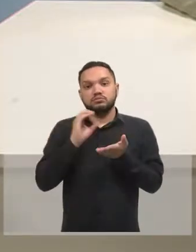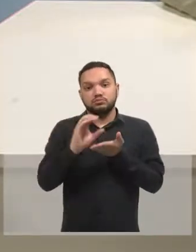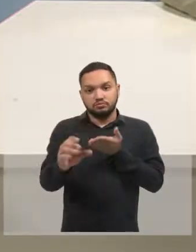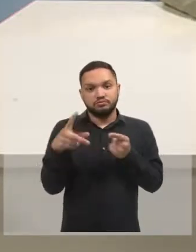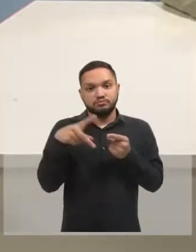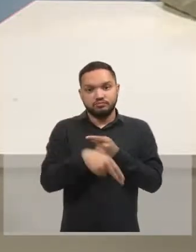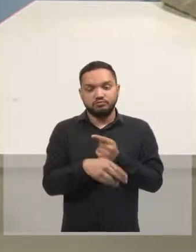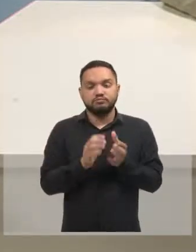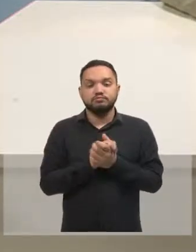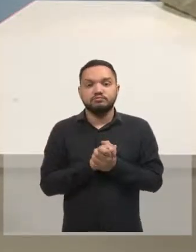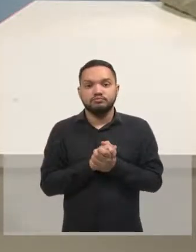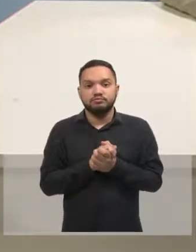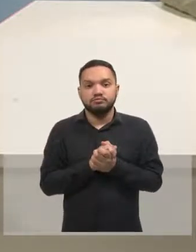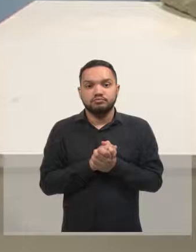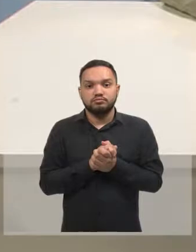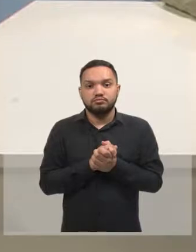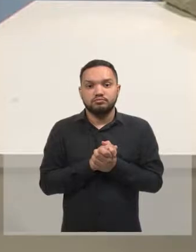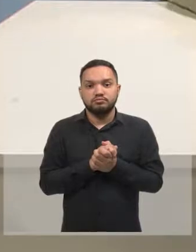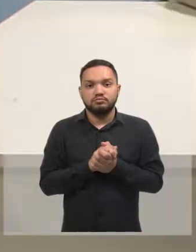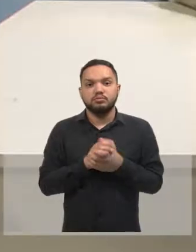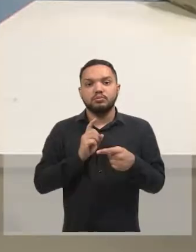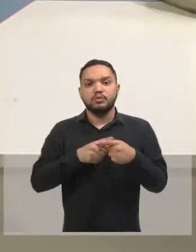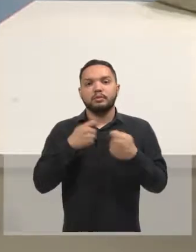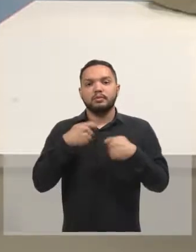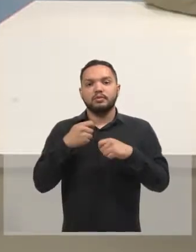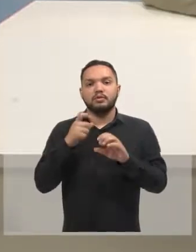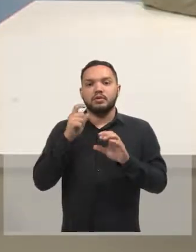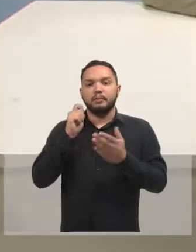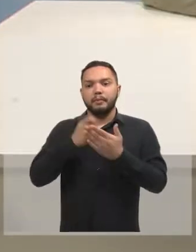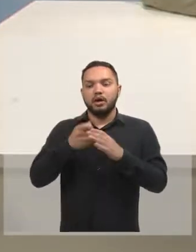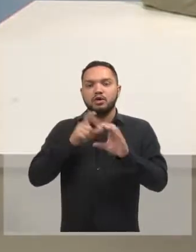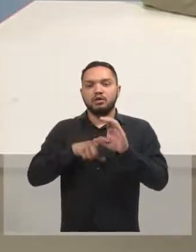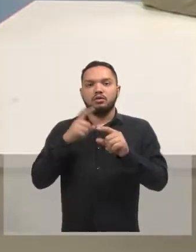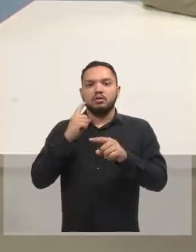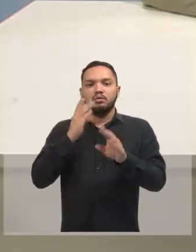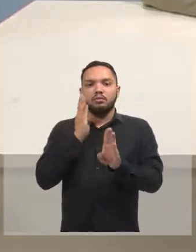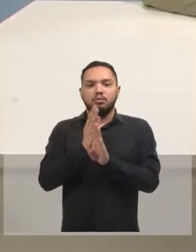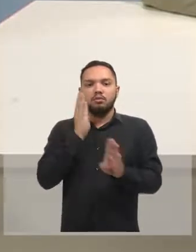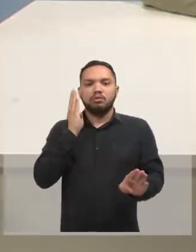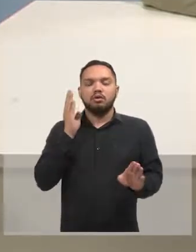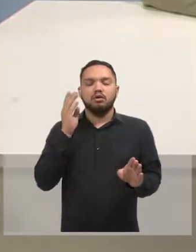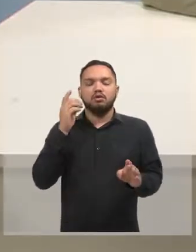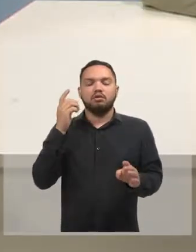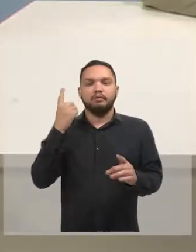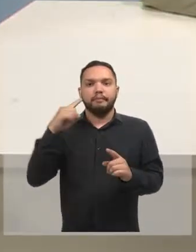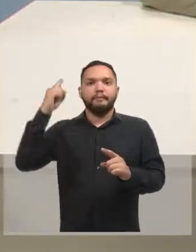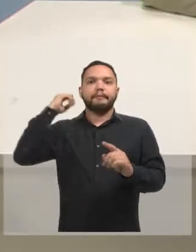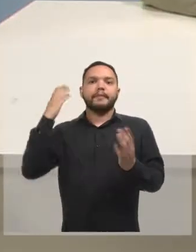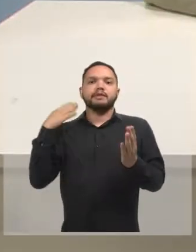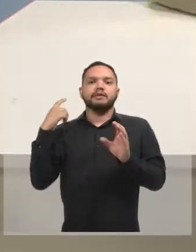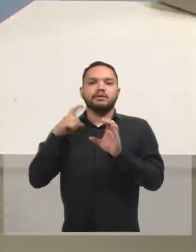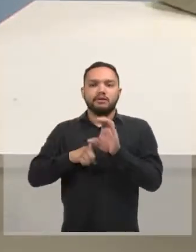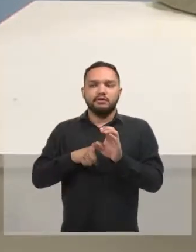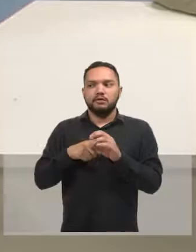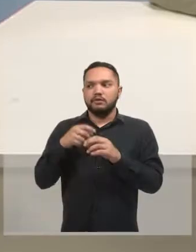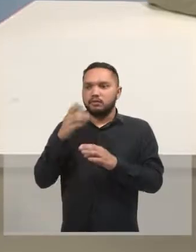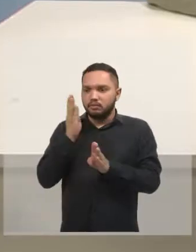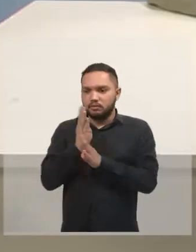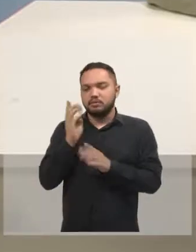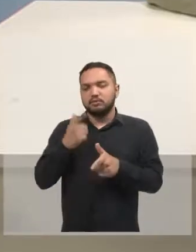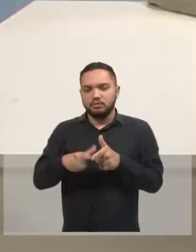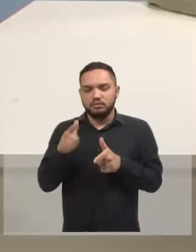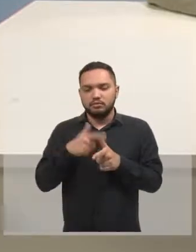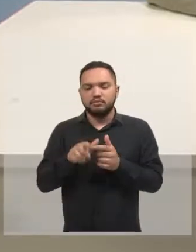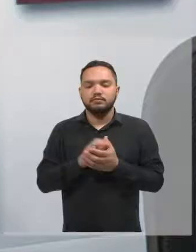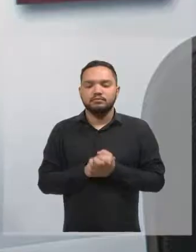recursos, e o presidente Jair Bolsonaro disse que não é por maldade, mas para pagar a dívida de governos anteriores. E está aí a polêmica, não é?